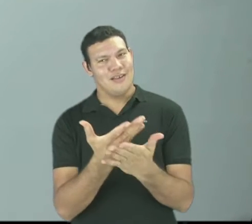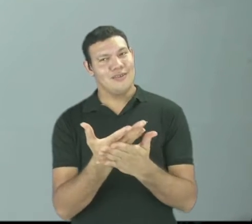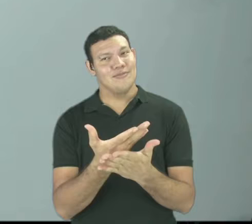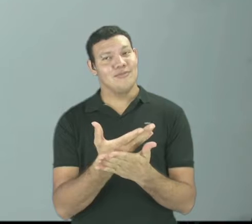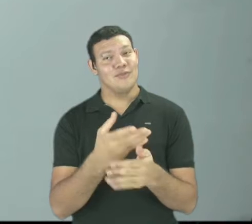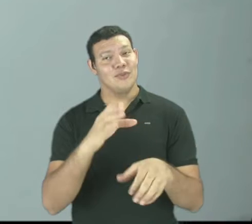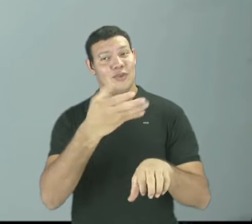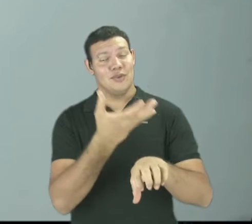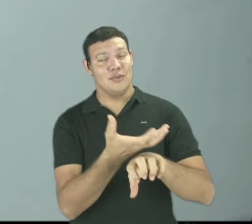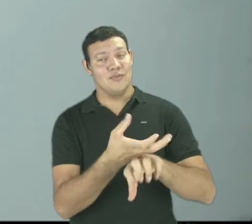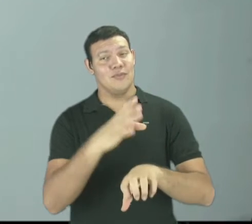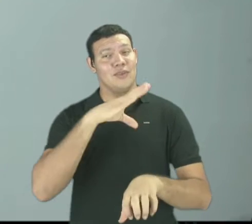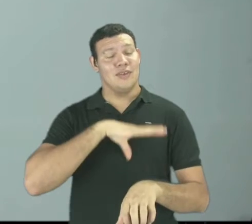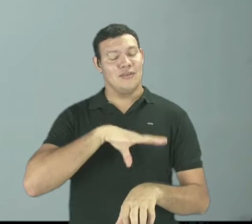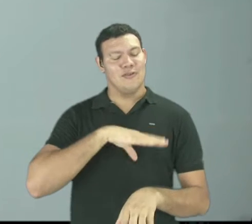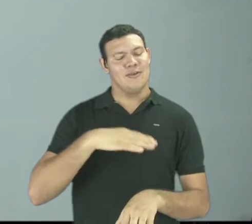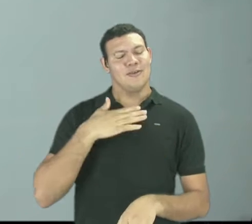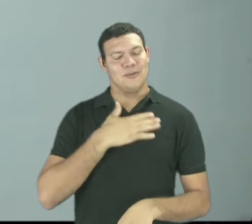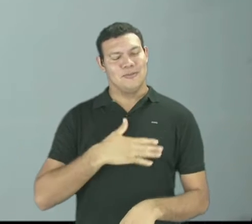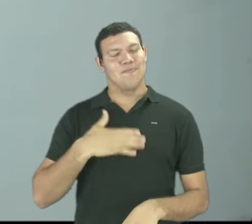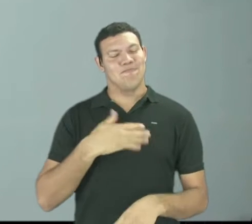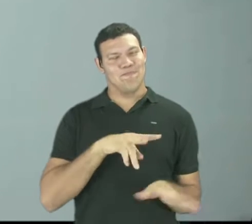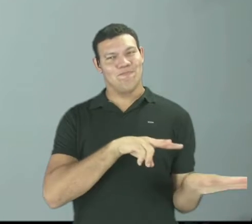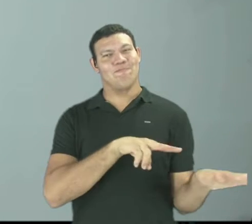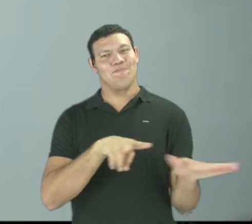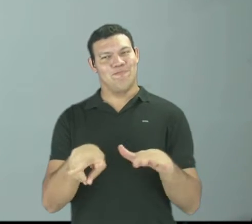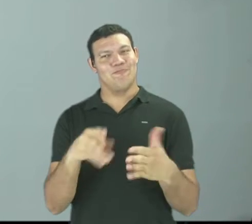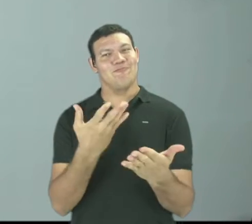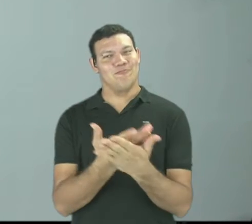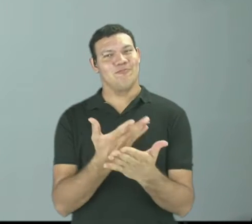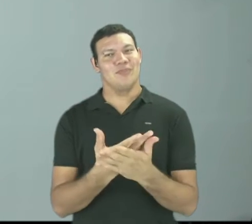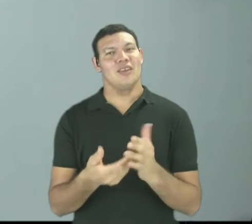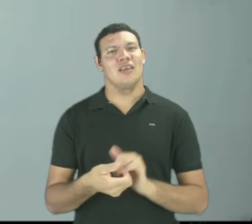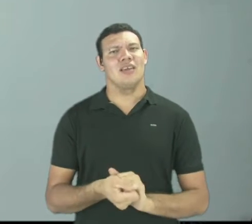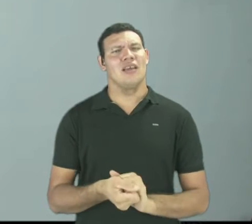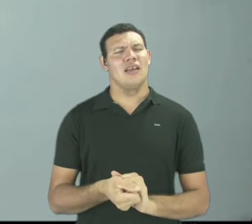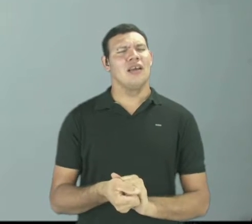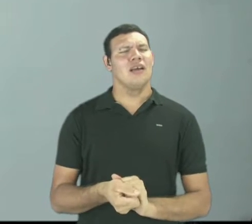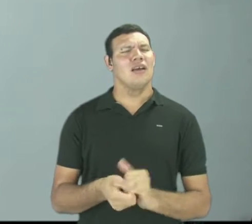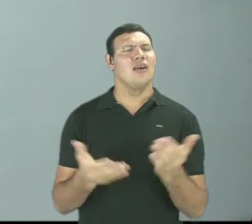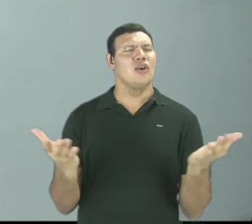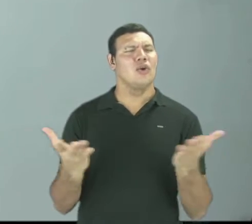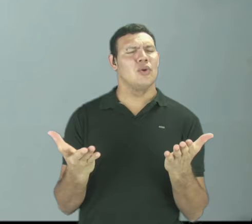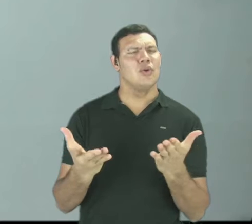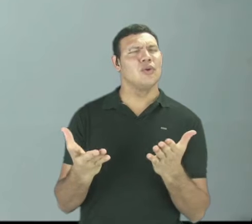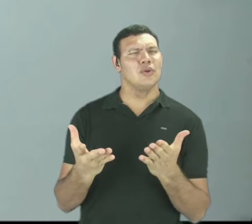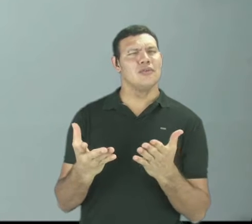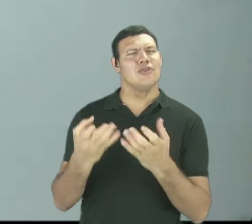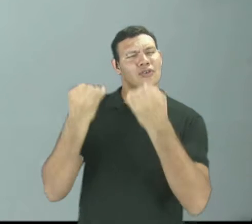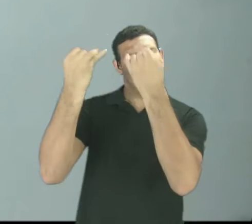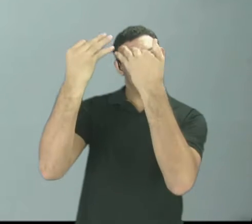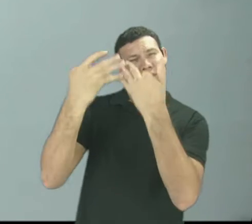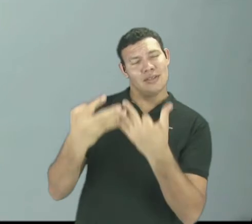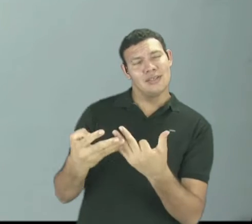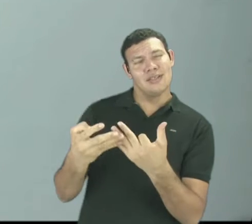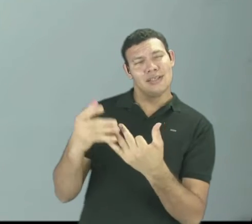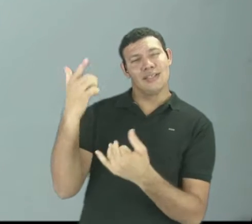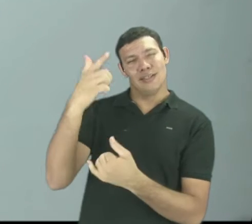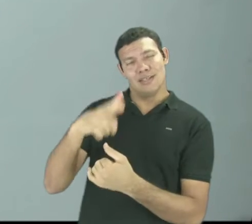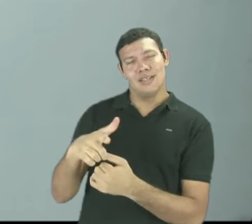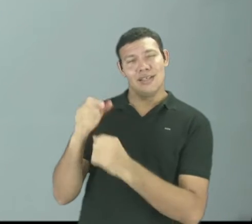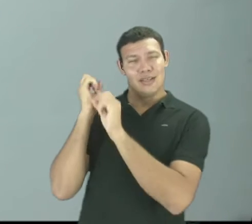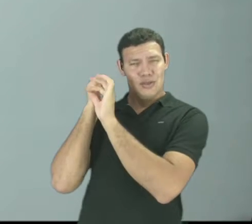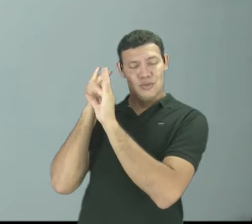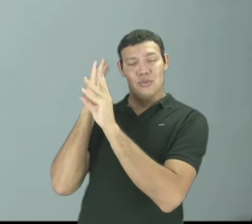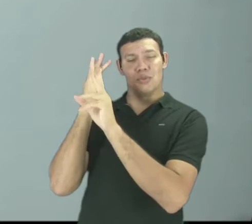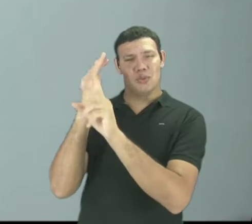semana. Hoje nós vamos continuar o assunto que a gente iniciou na aula passada, que é aquele assunto interessante, que é o